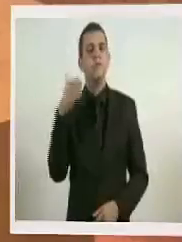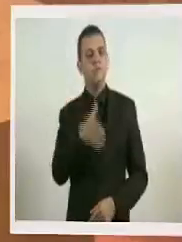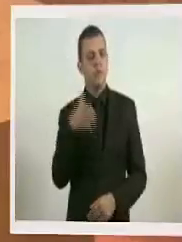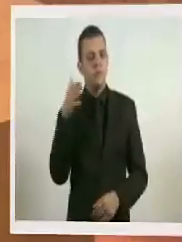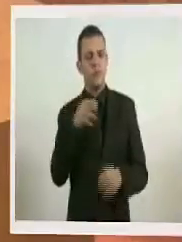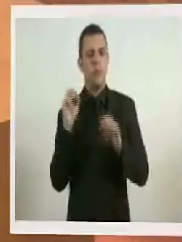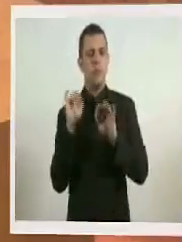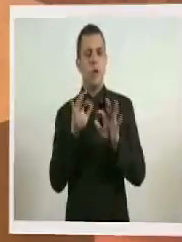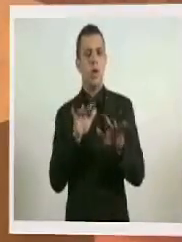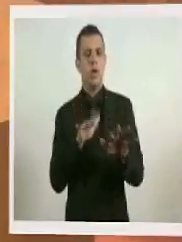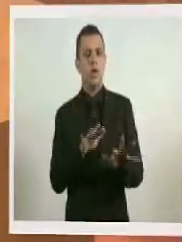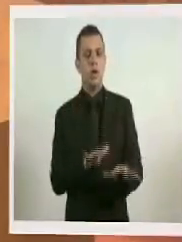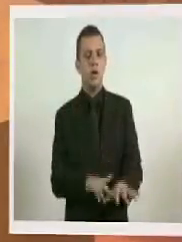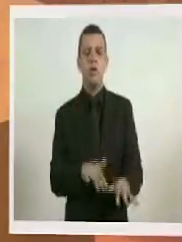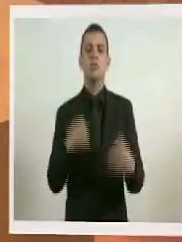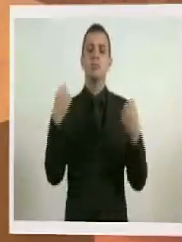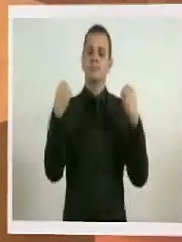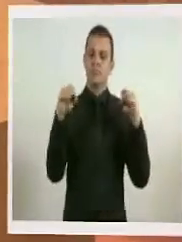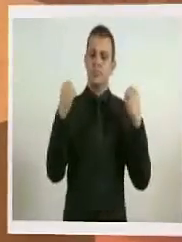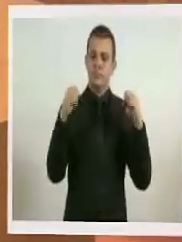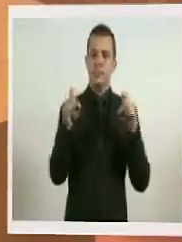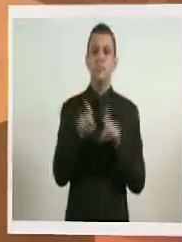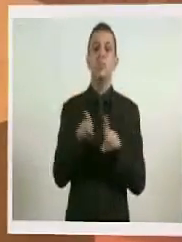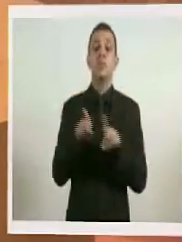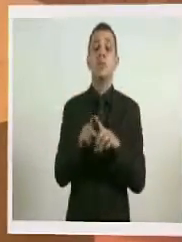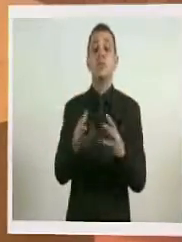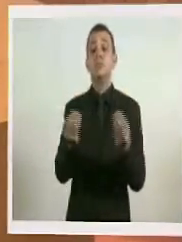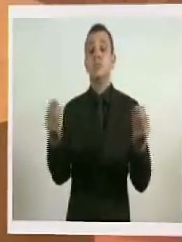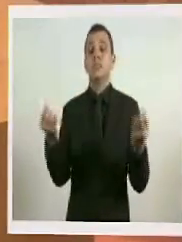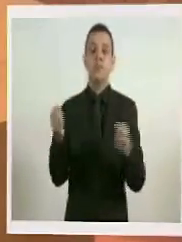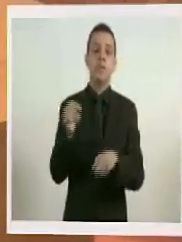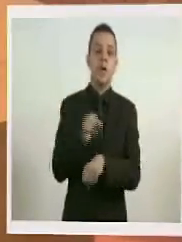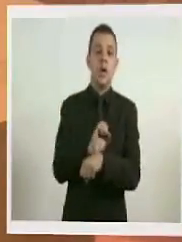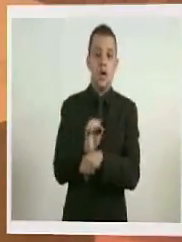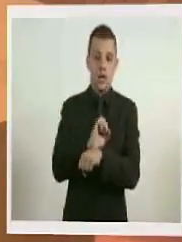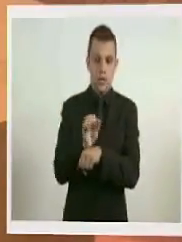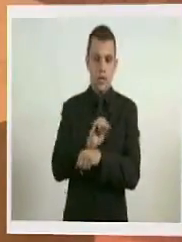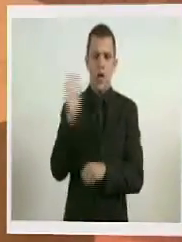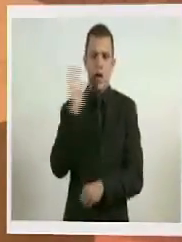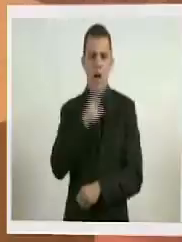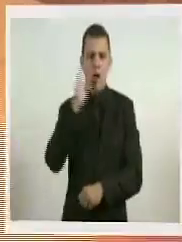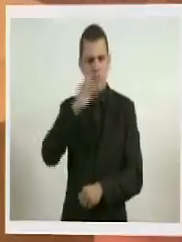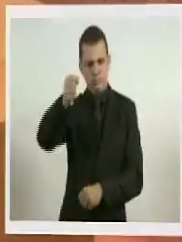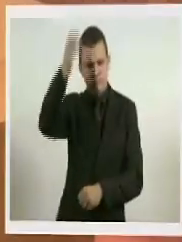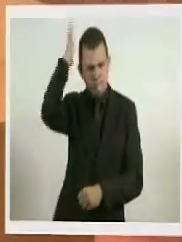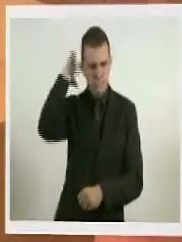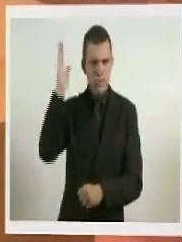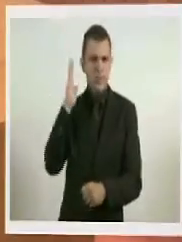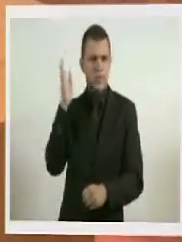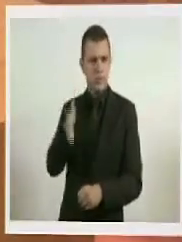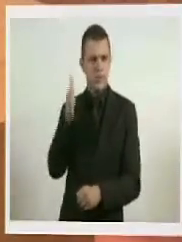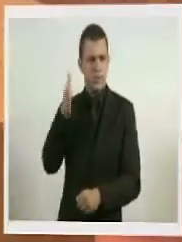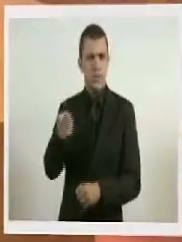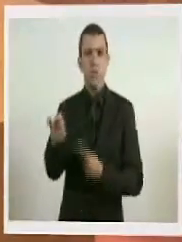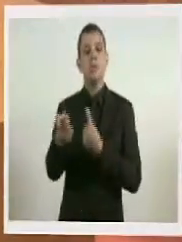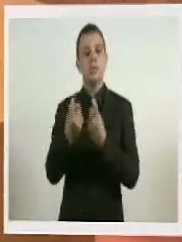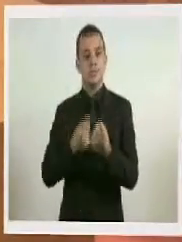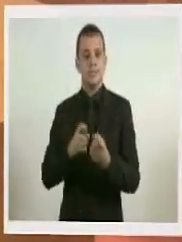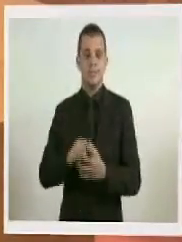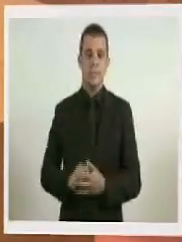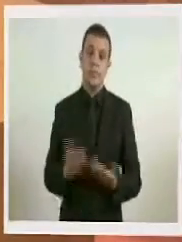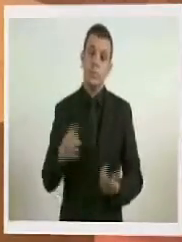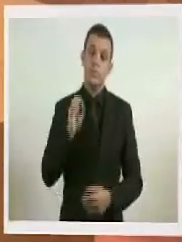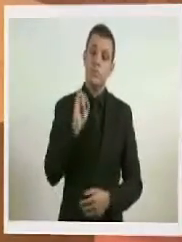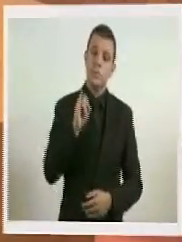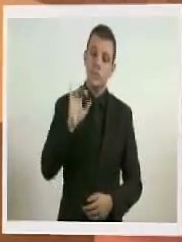praticando atividade física e um volume muito grande de carros em alta velocidade na Avenida Litorânea. Então, se acontecer